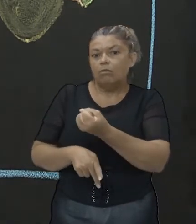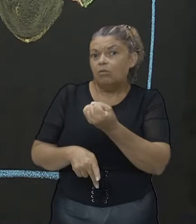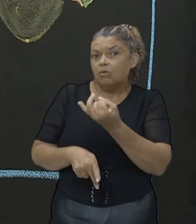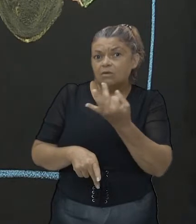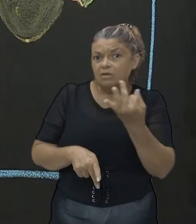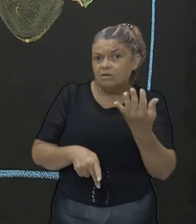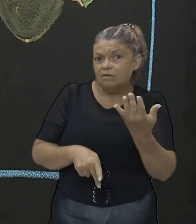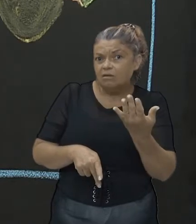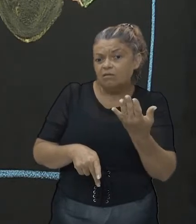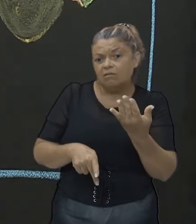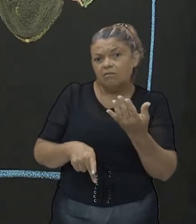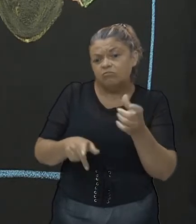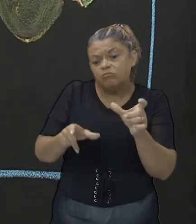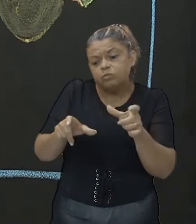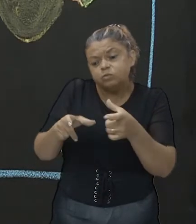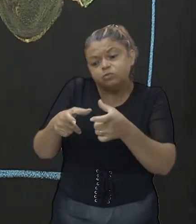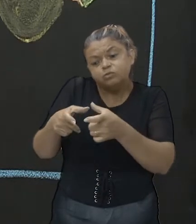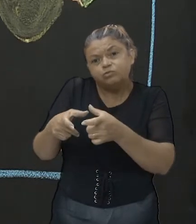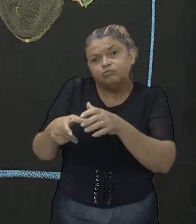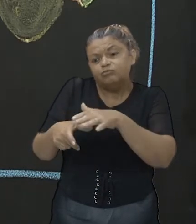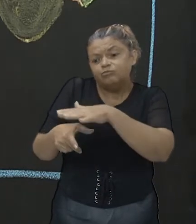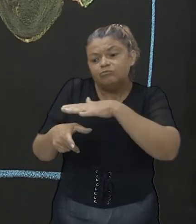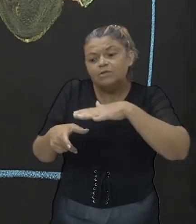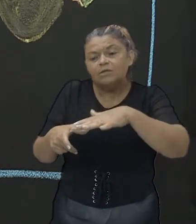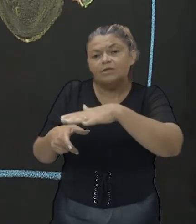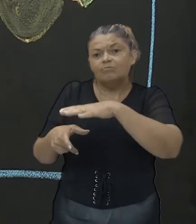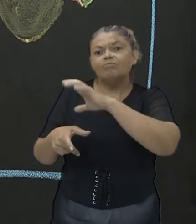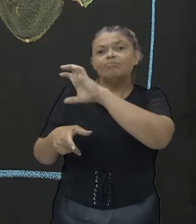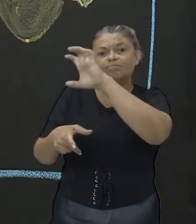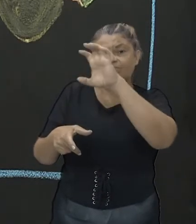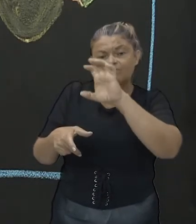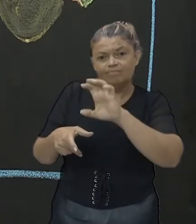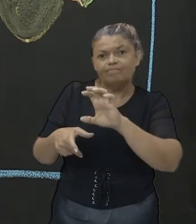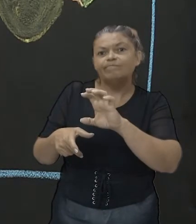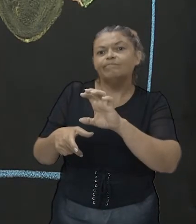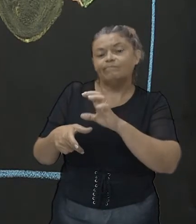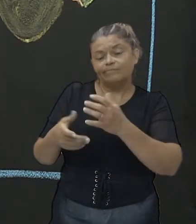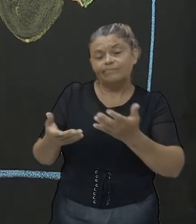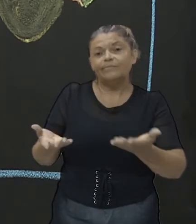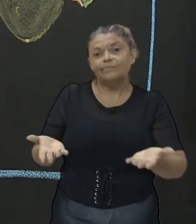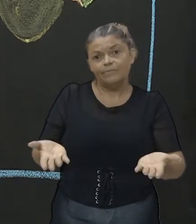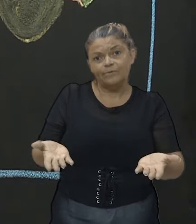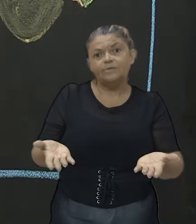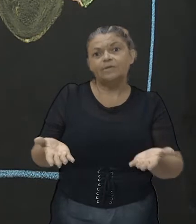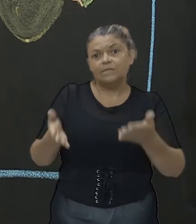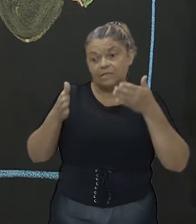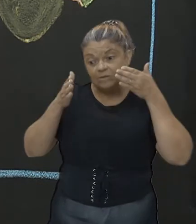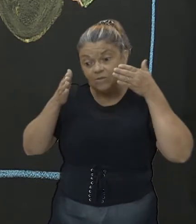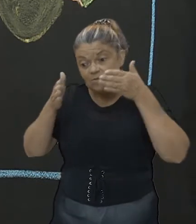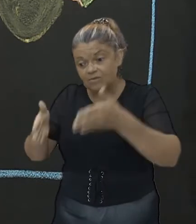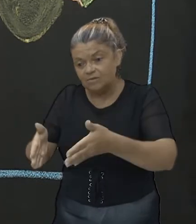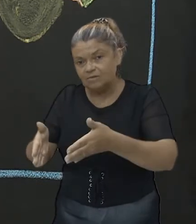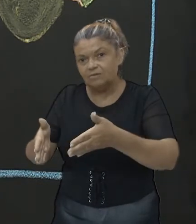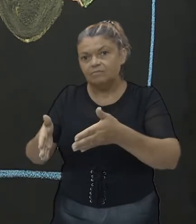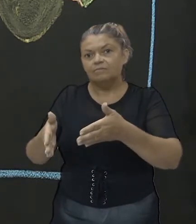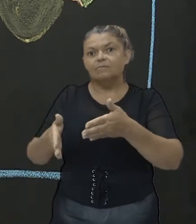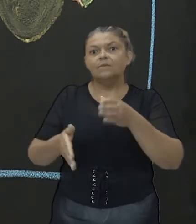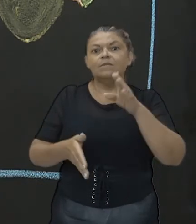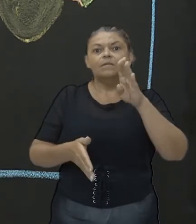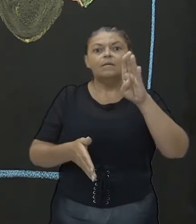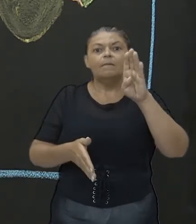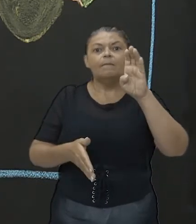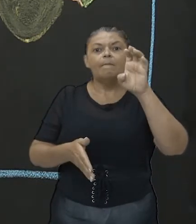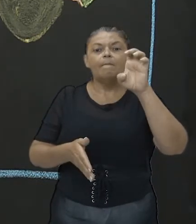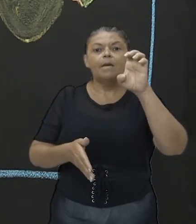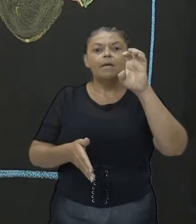pequena de população, aquela região acaba sendo uma área de concentração da etnia tibetana,